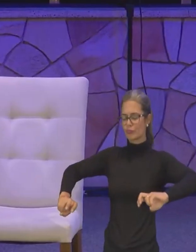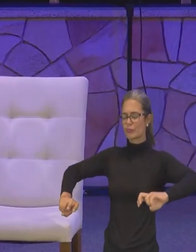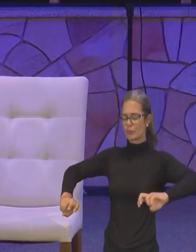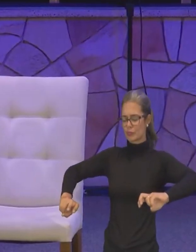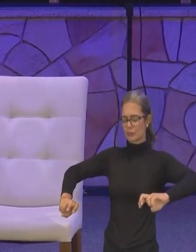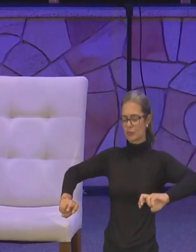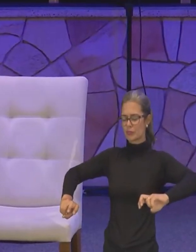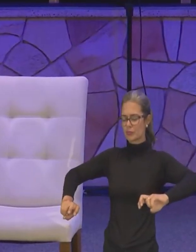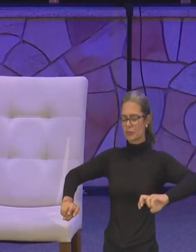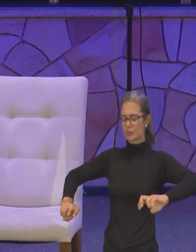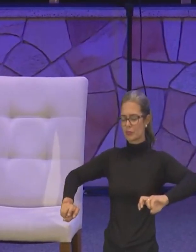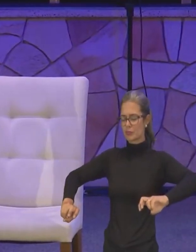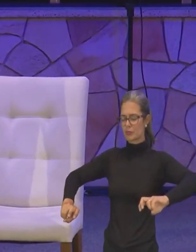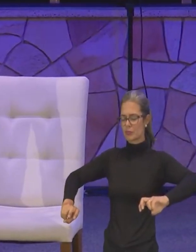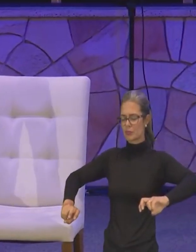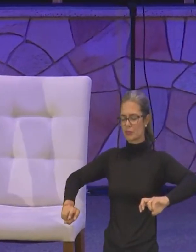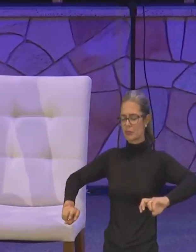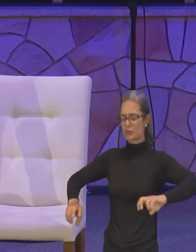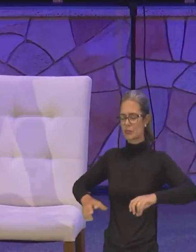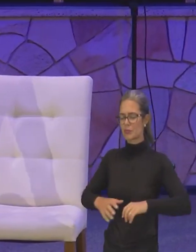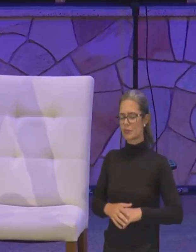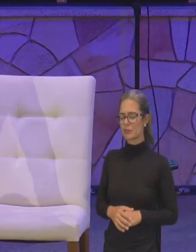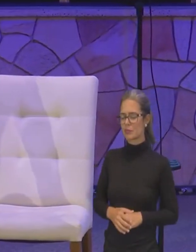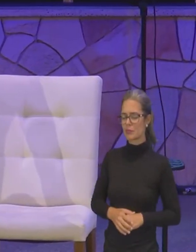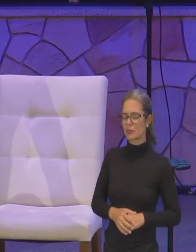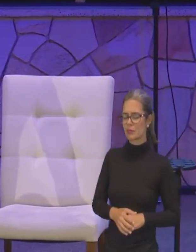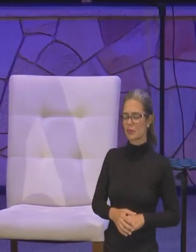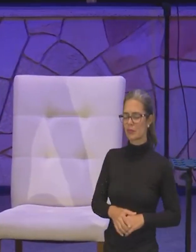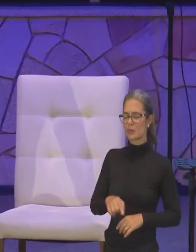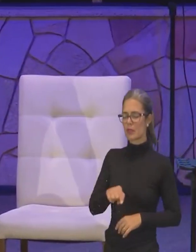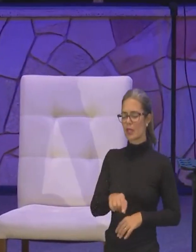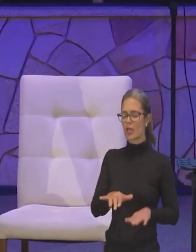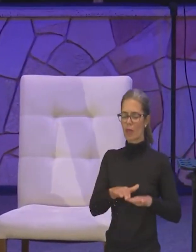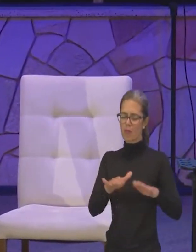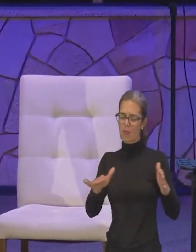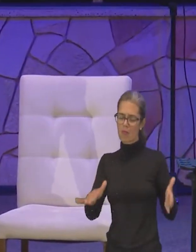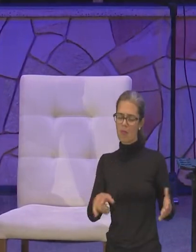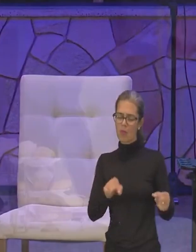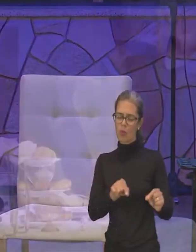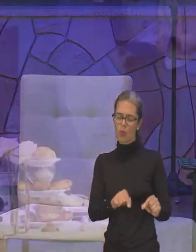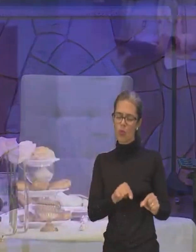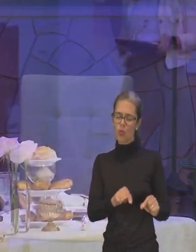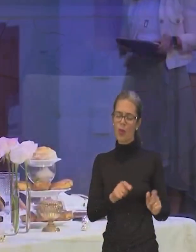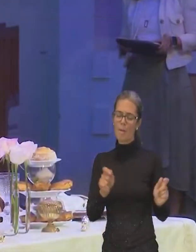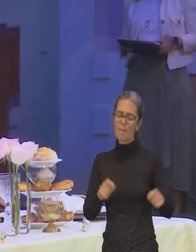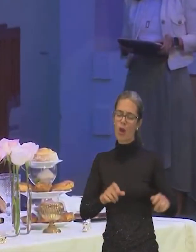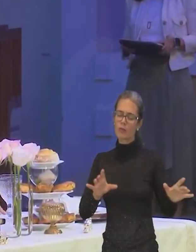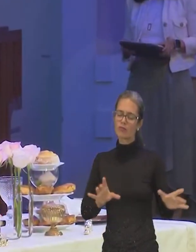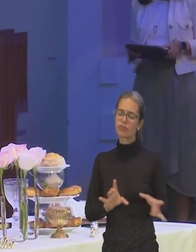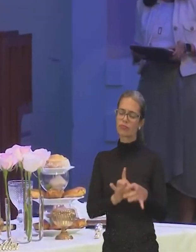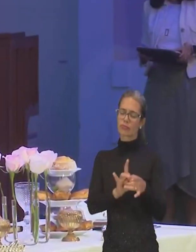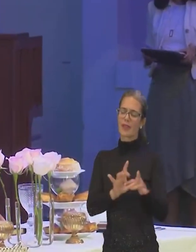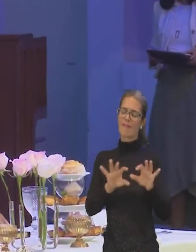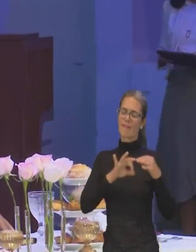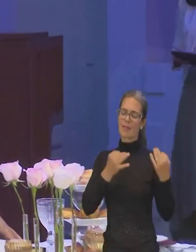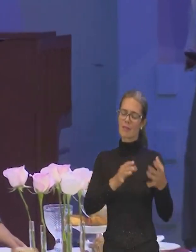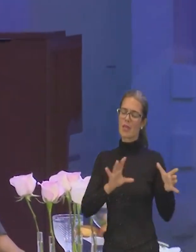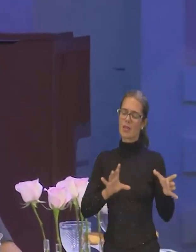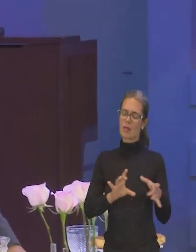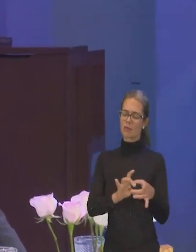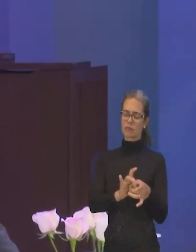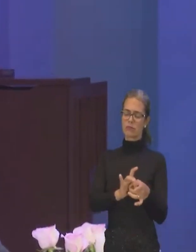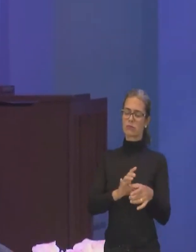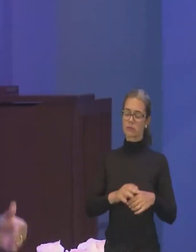Não queremos que a mesa divida, mas queremos que a mesa possa unir as famílias. Pai